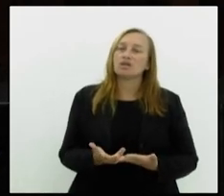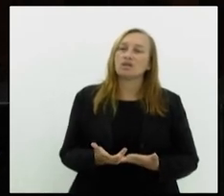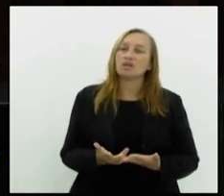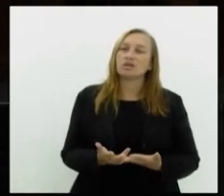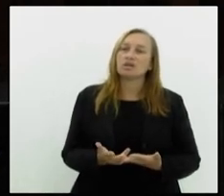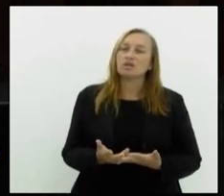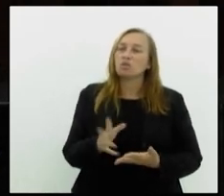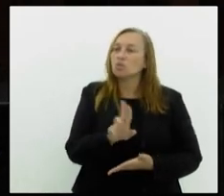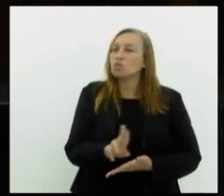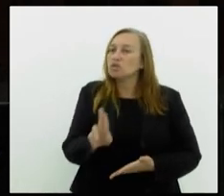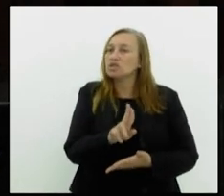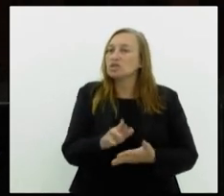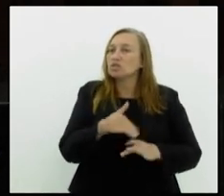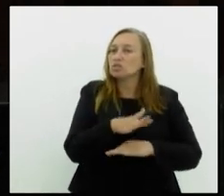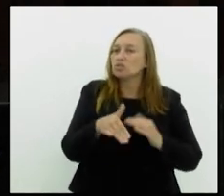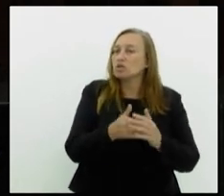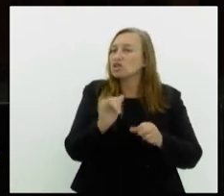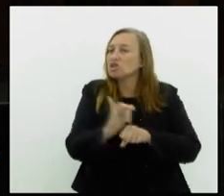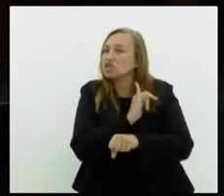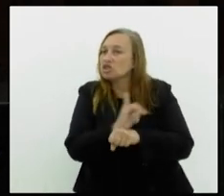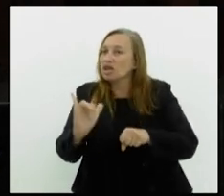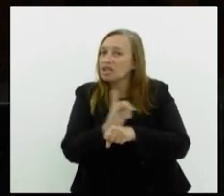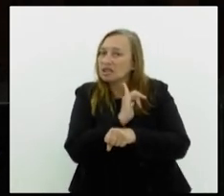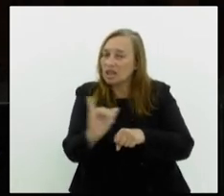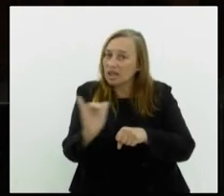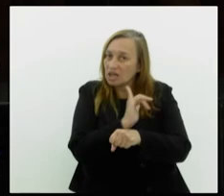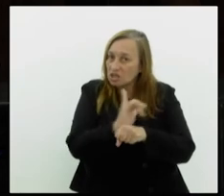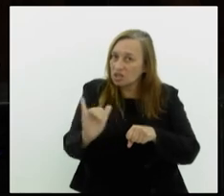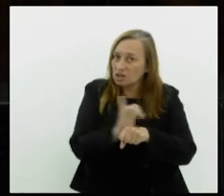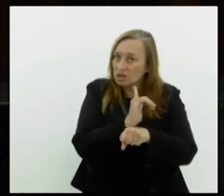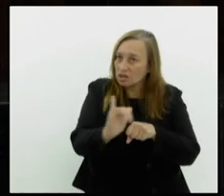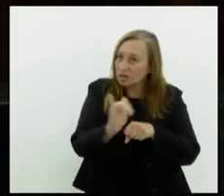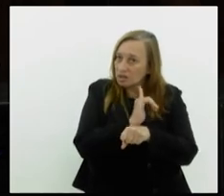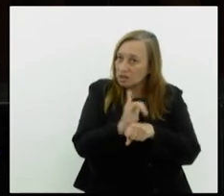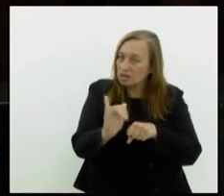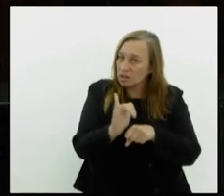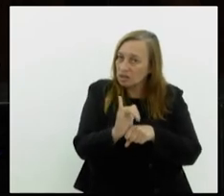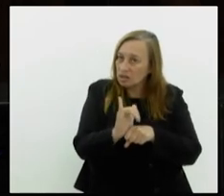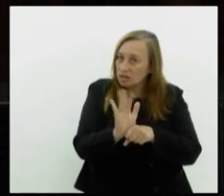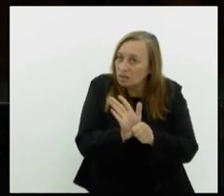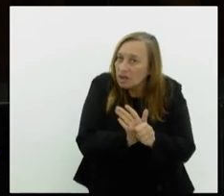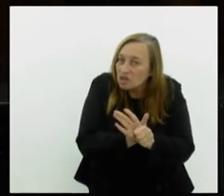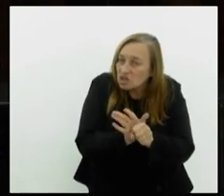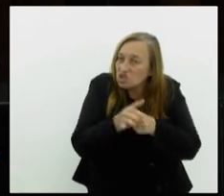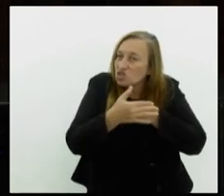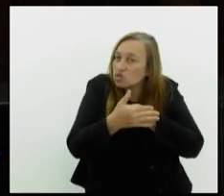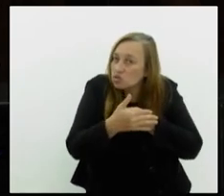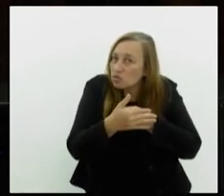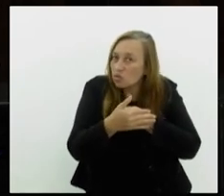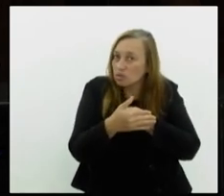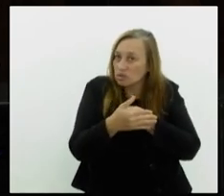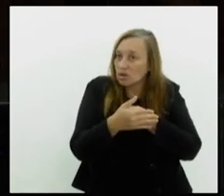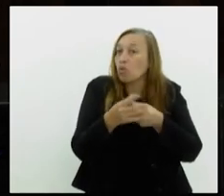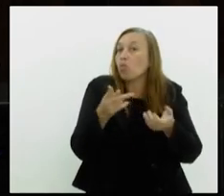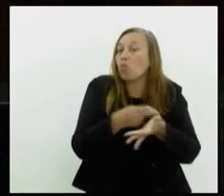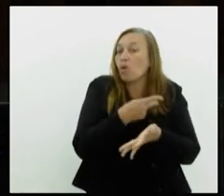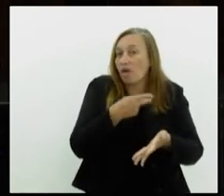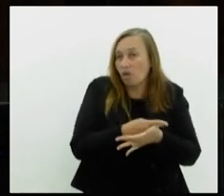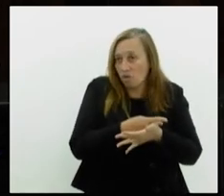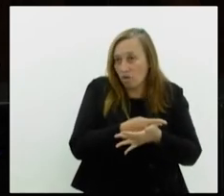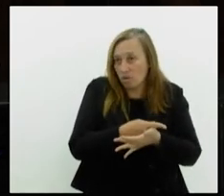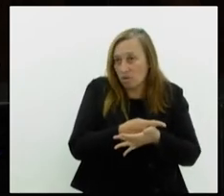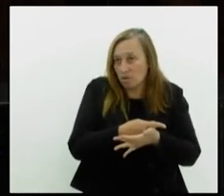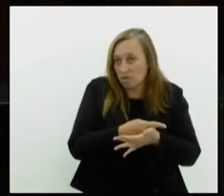rodeando, usando toda a sorte de tentativa, de manobras, de discurso para tentar